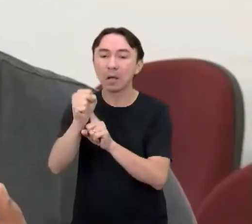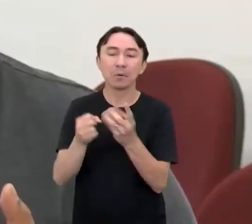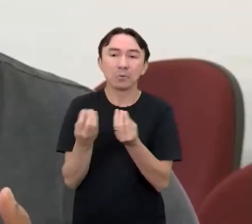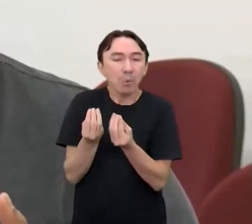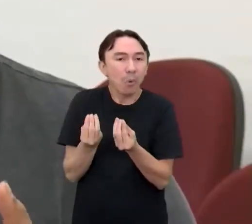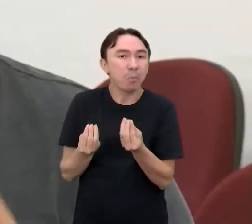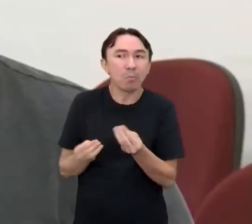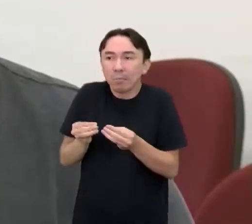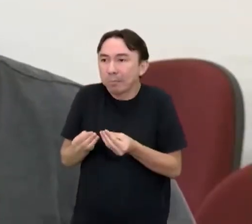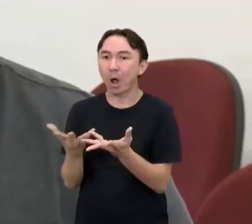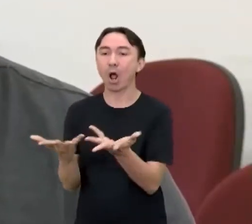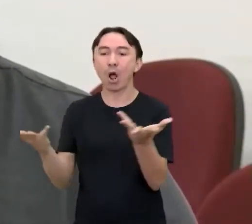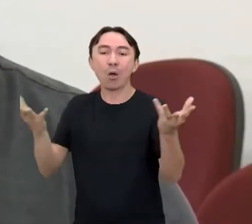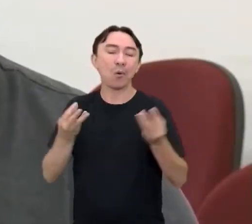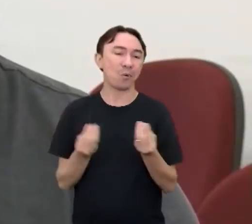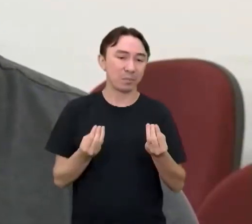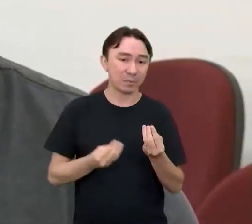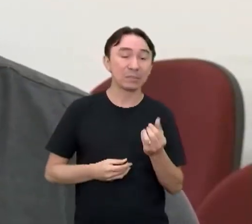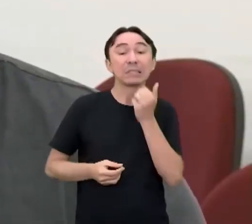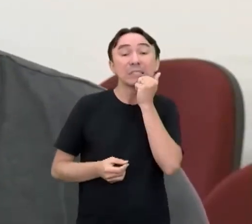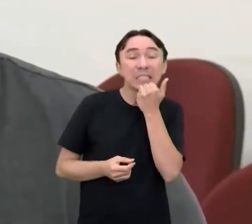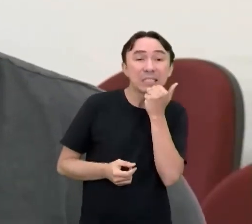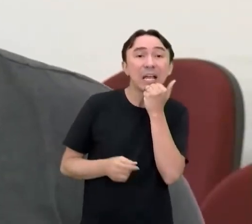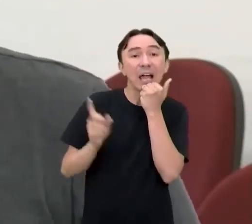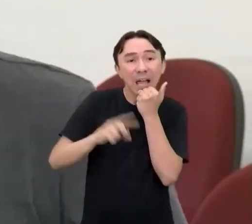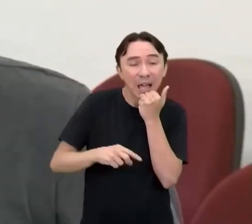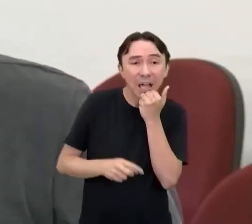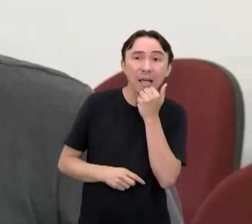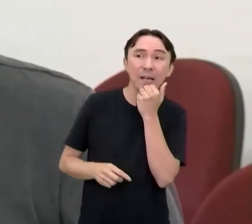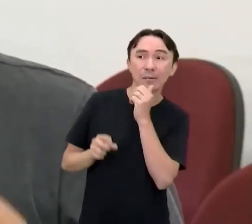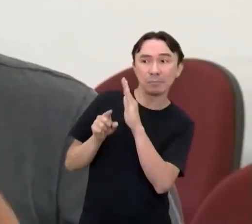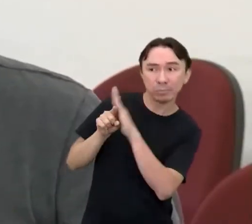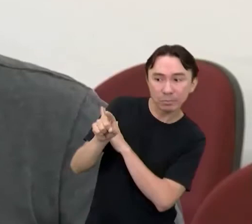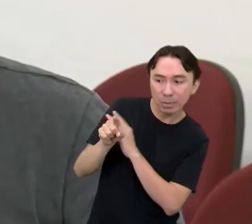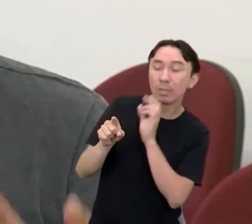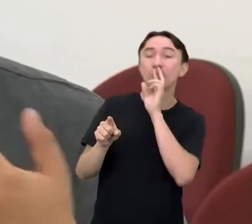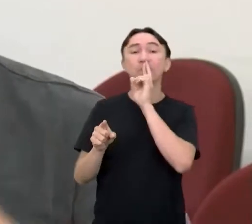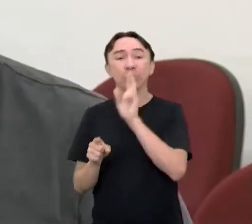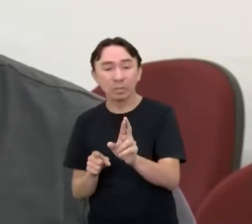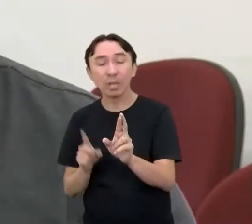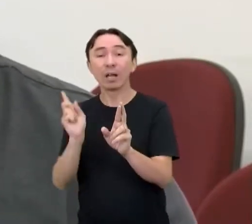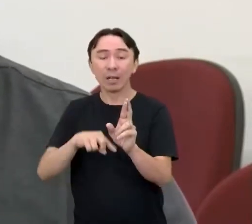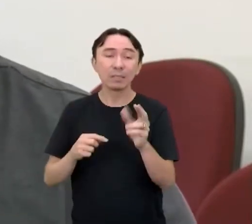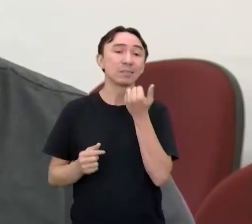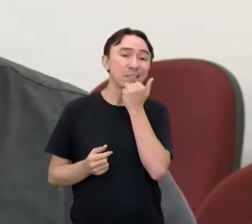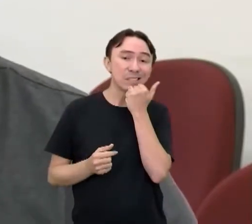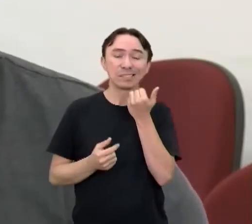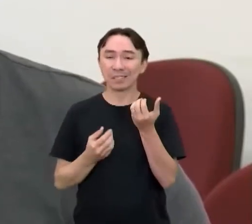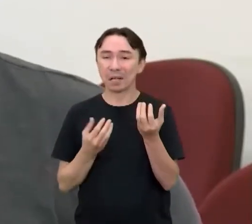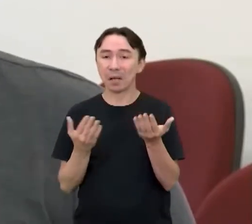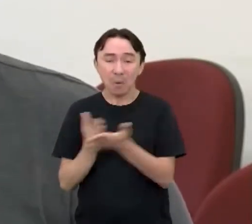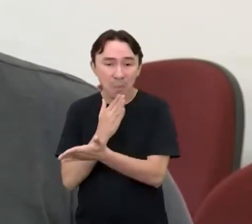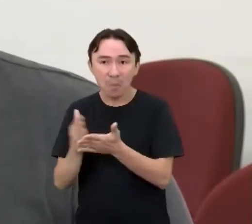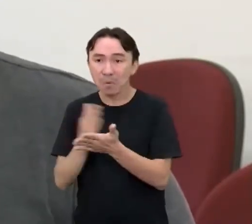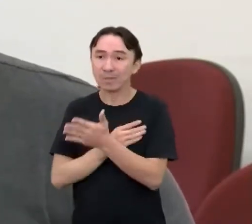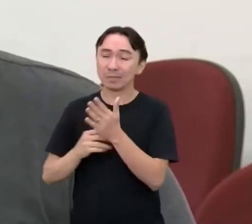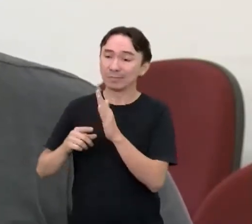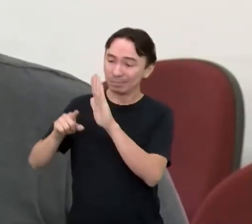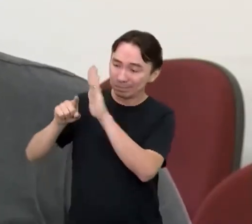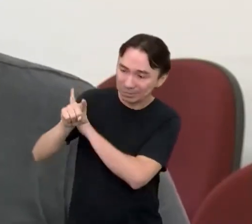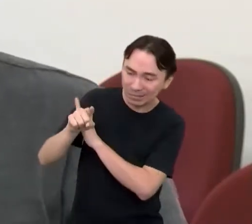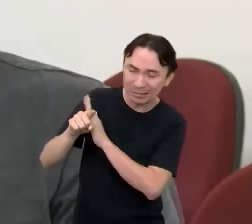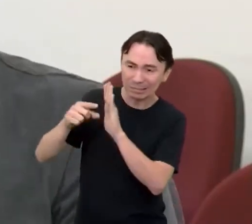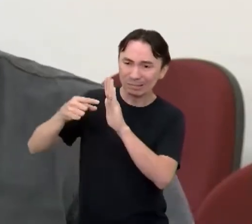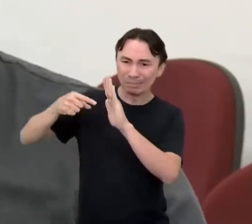eu diria que ciência é uma forma de responder perguntas, e como algumas dessas perguntas são bastante complexas, a gente acaba dividindo e